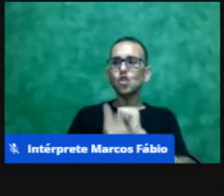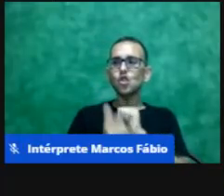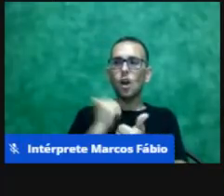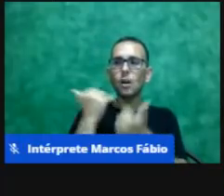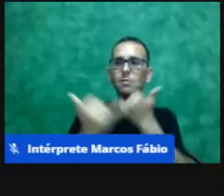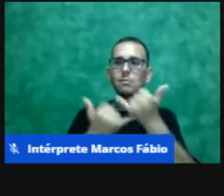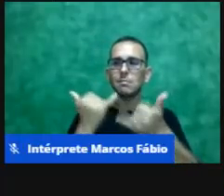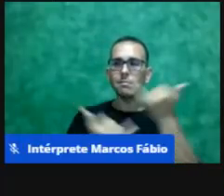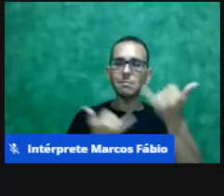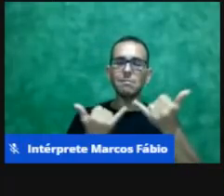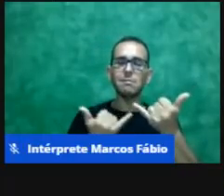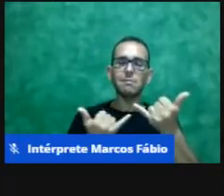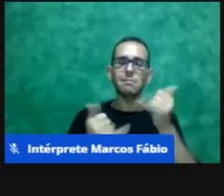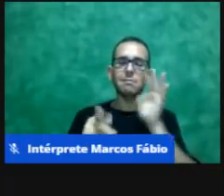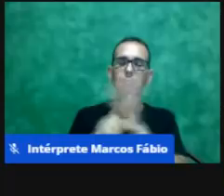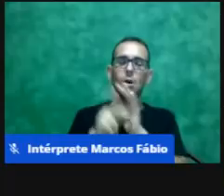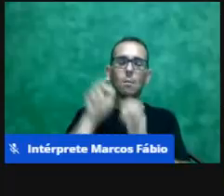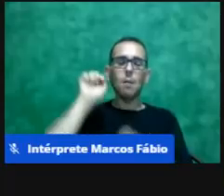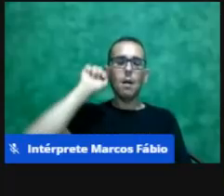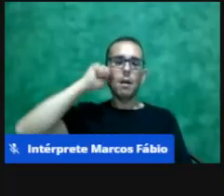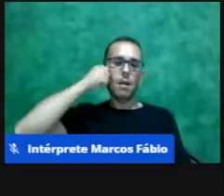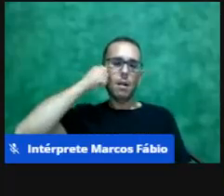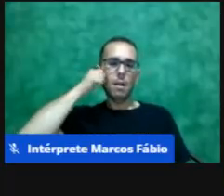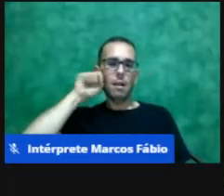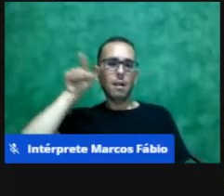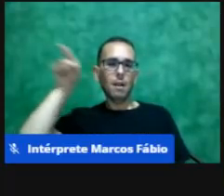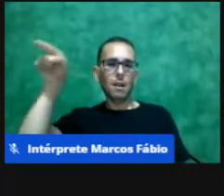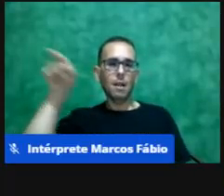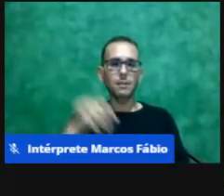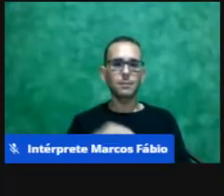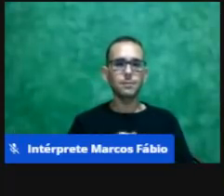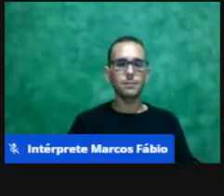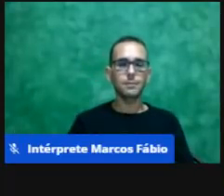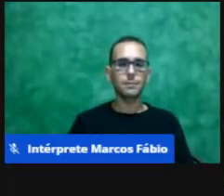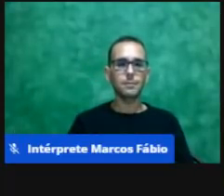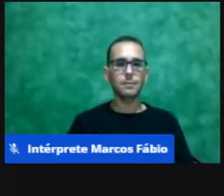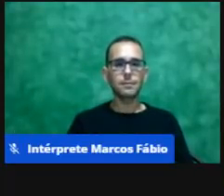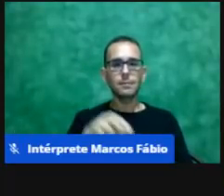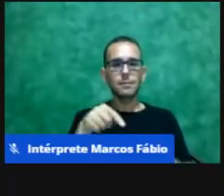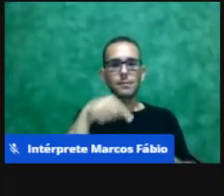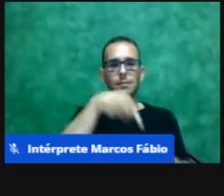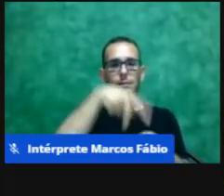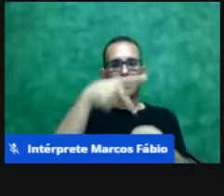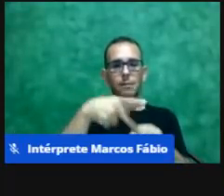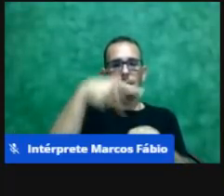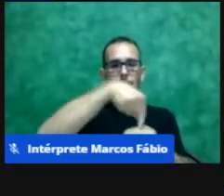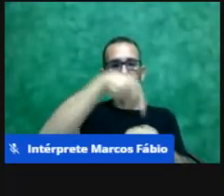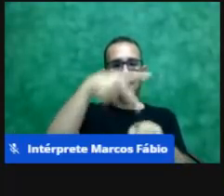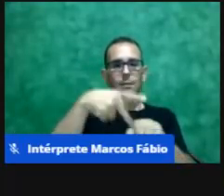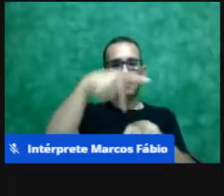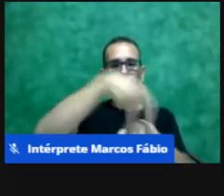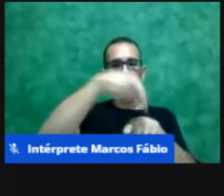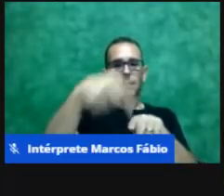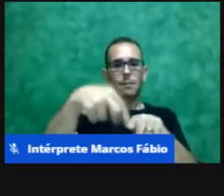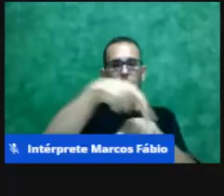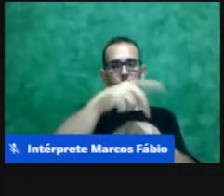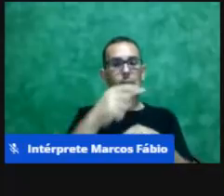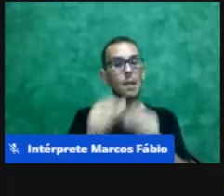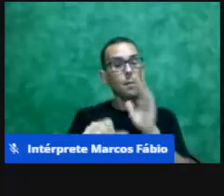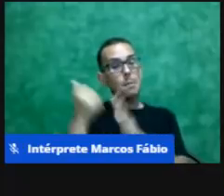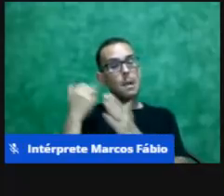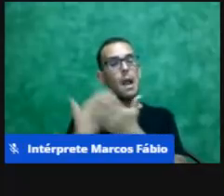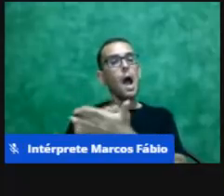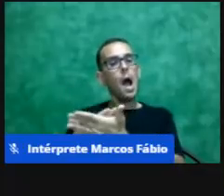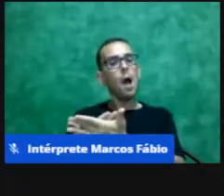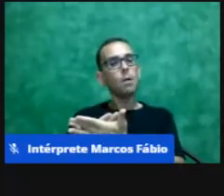africanas, vamos pegar aí o terra e mar, que salta de um lado para o outro de uma linha. Na primeira aula, vamos supor que